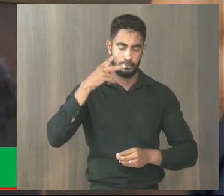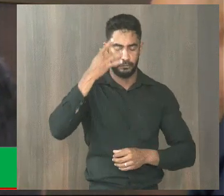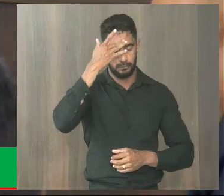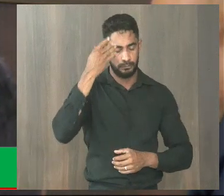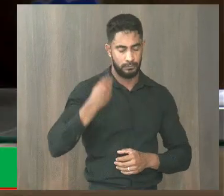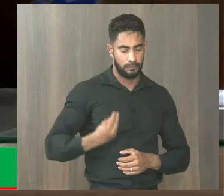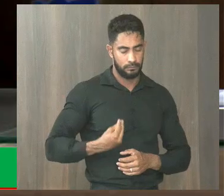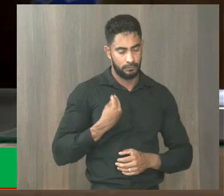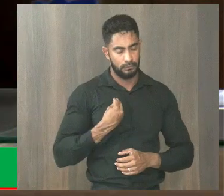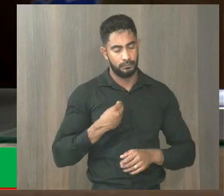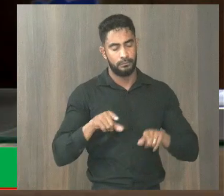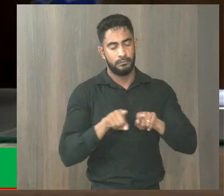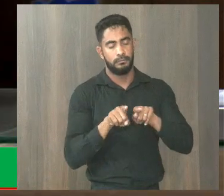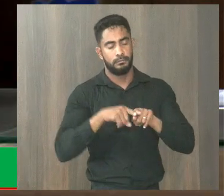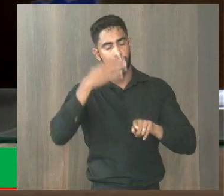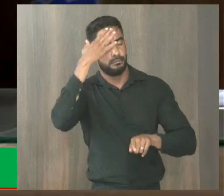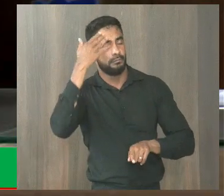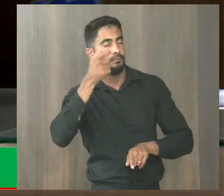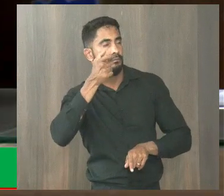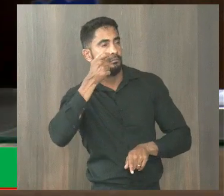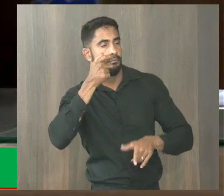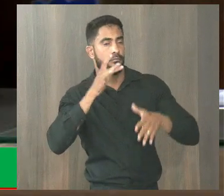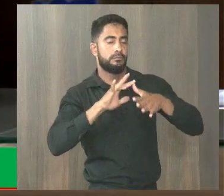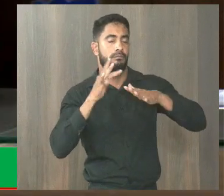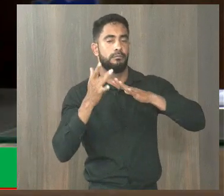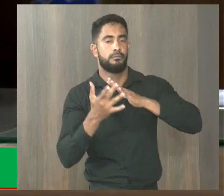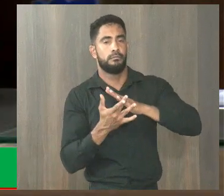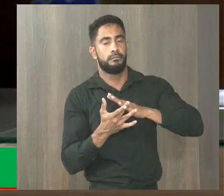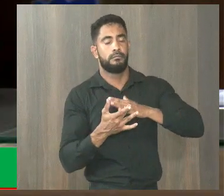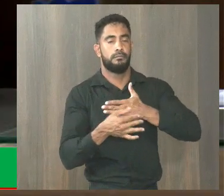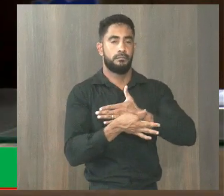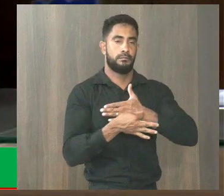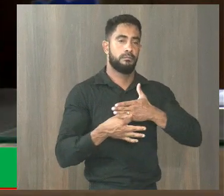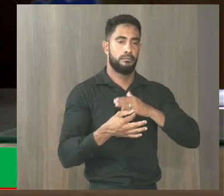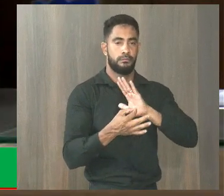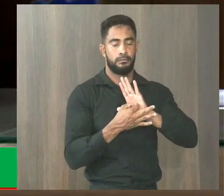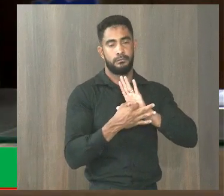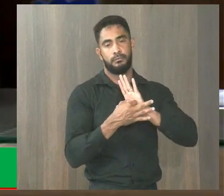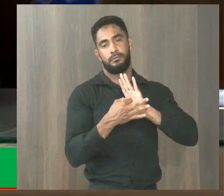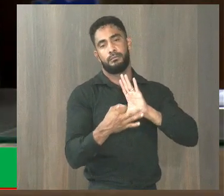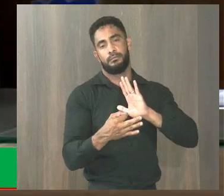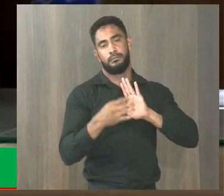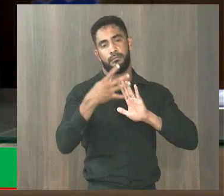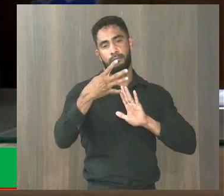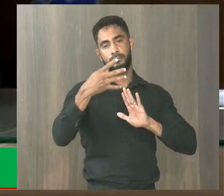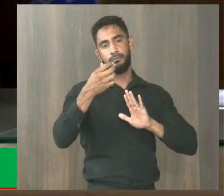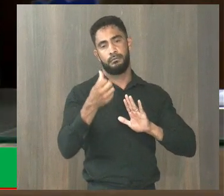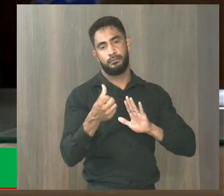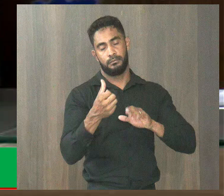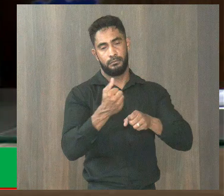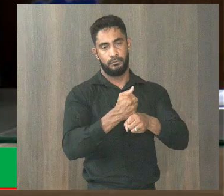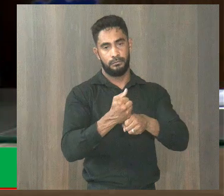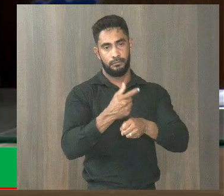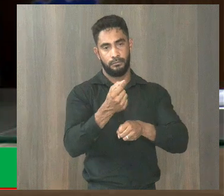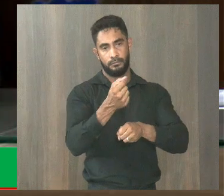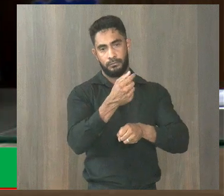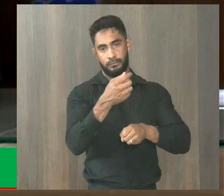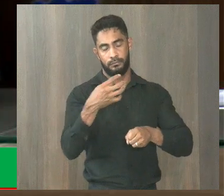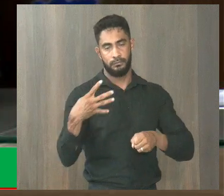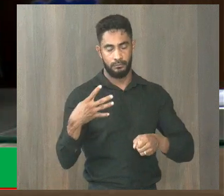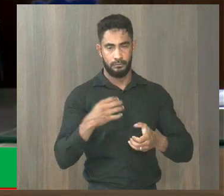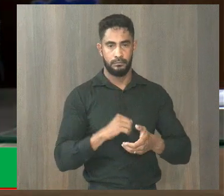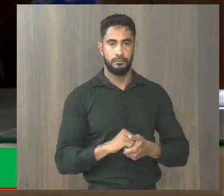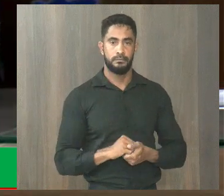presente, e as pessoas que nos acompanham através das redes sociais. Eu sou autor aí da indicação de necessidade 046